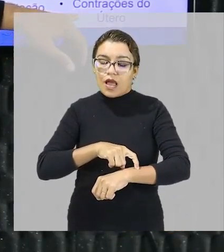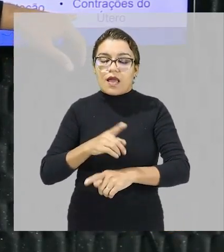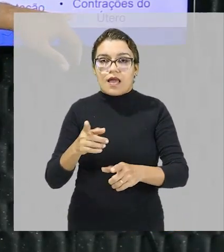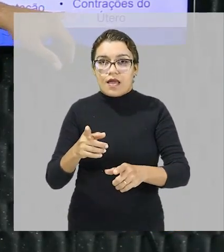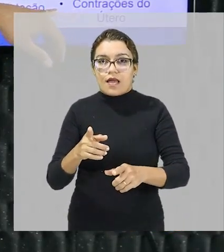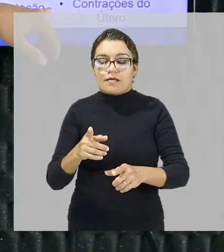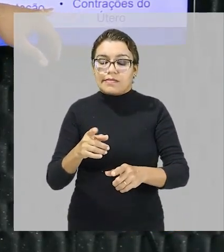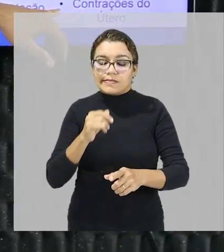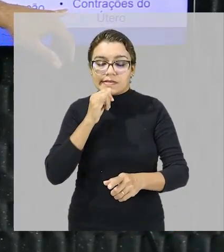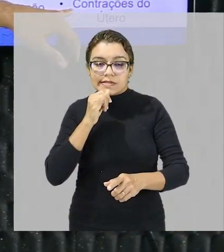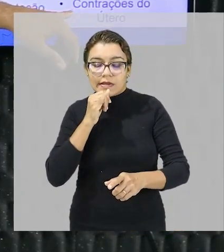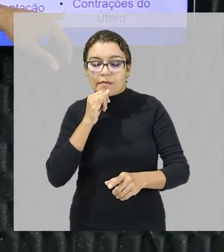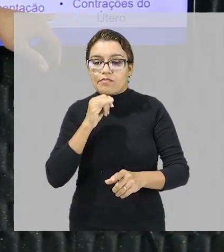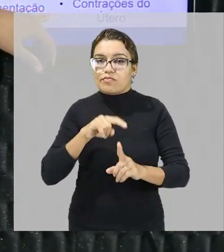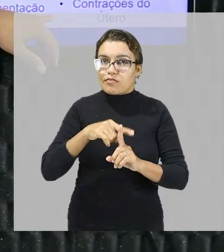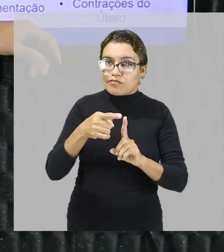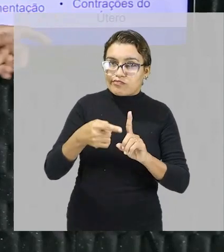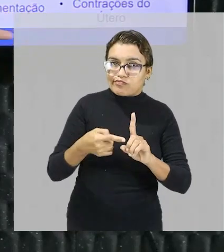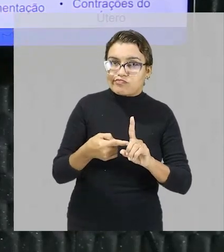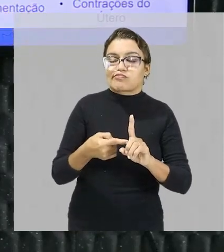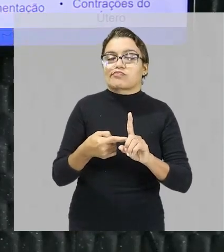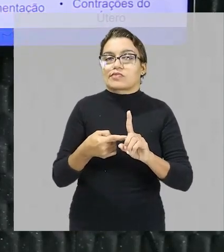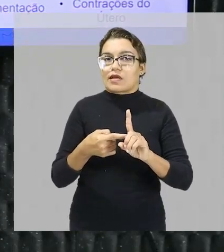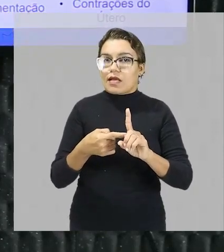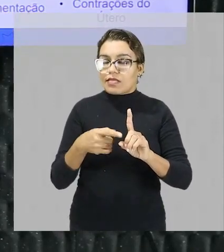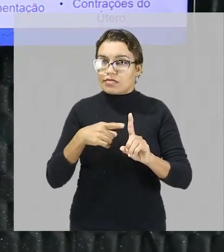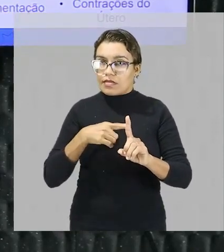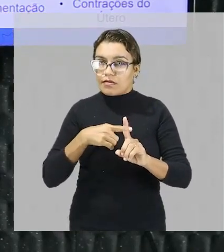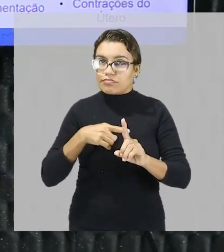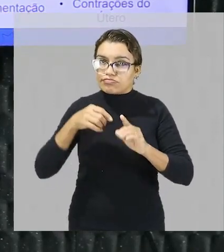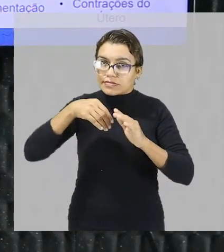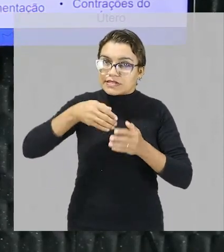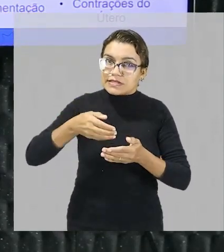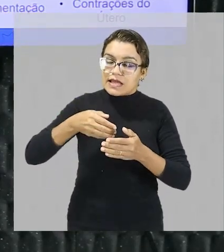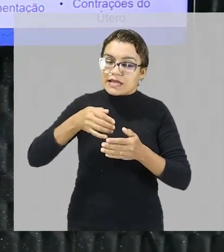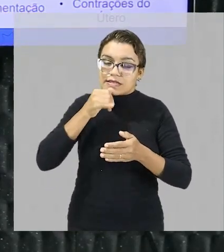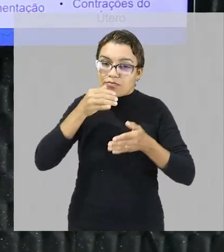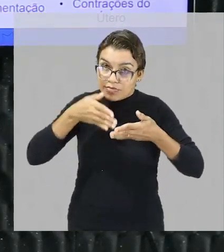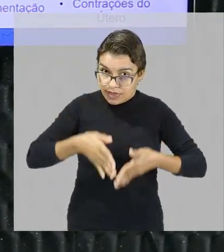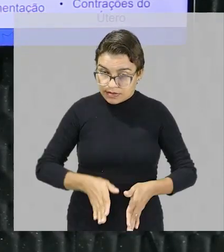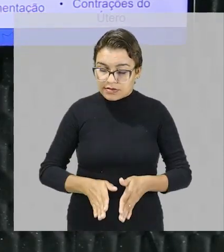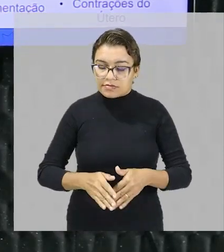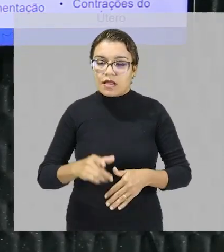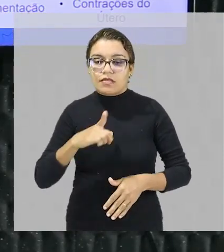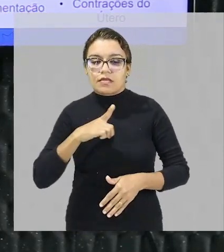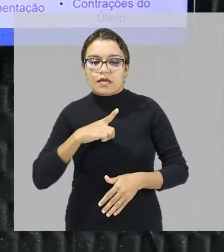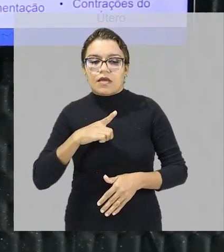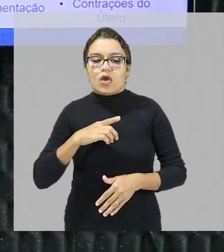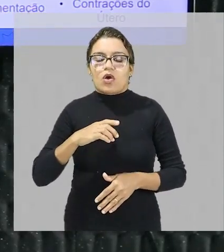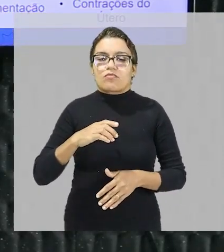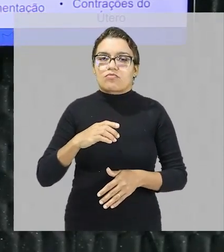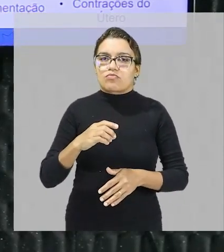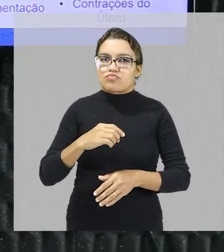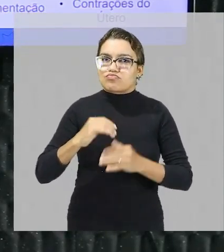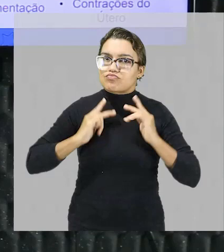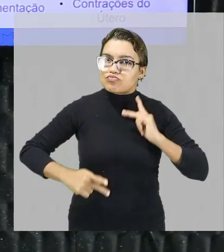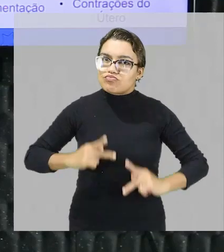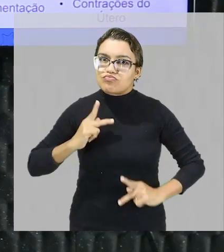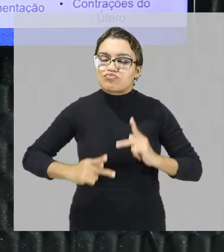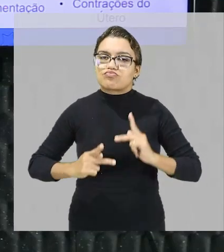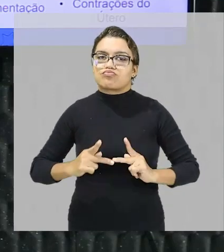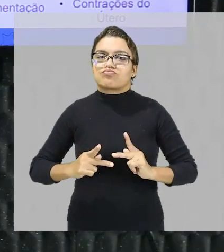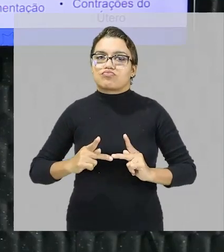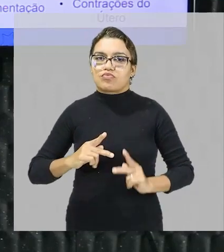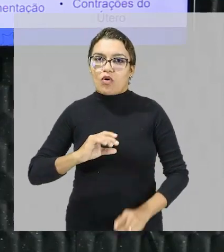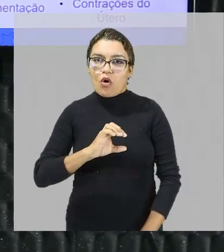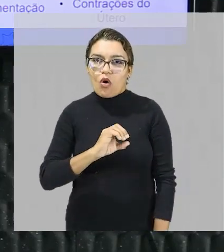naturalmente ela produz essas contrações no útero por conta da estimulação da ocitocina. Inclusive, quando as mulheres elas têm dificuldade